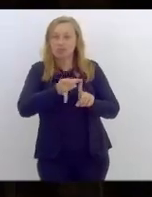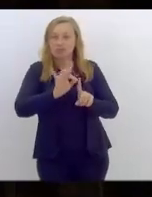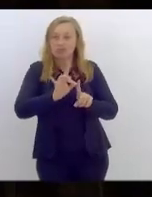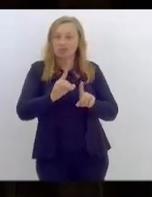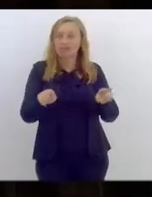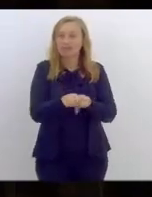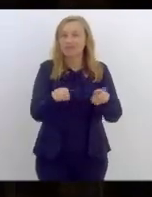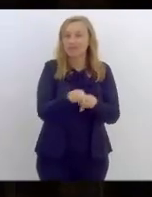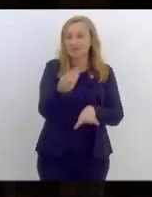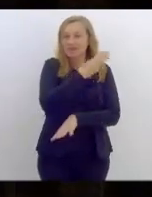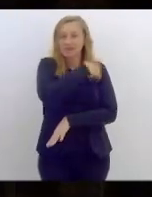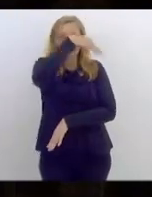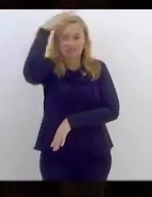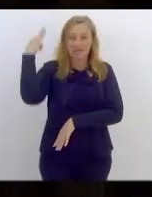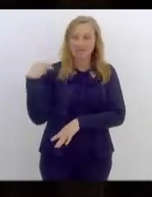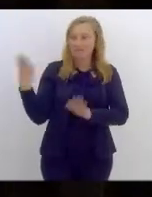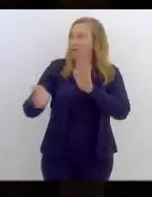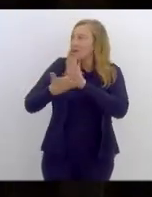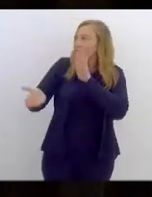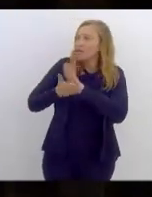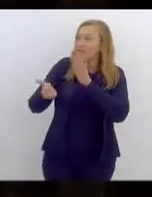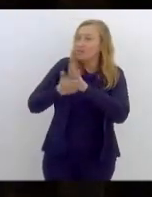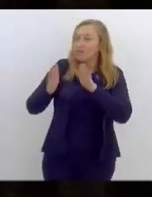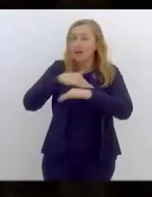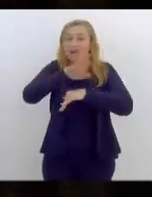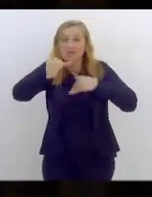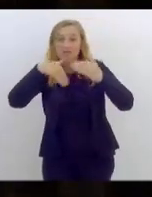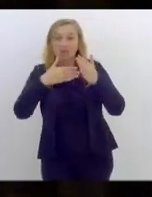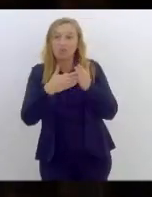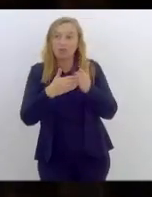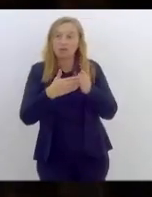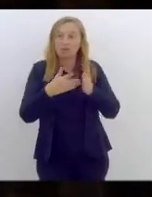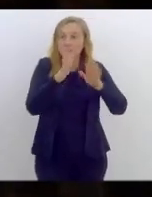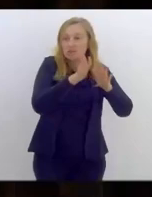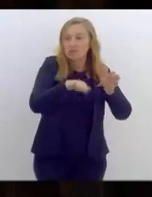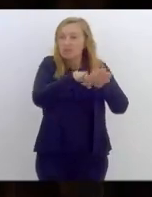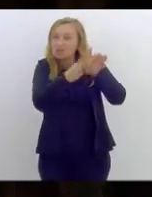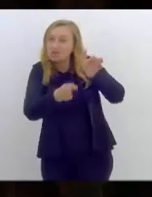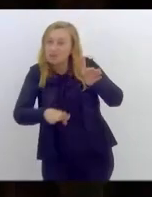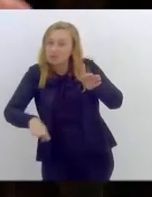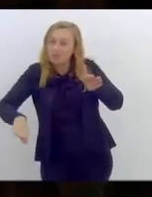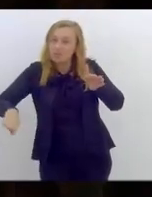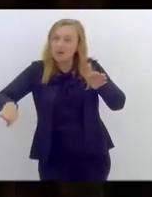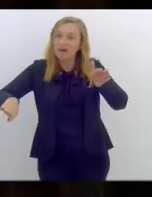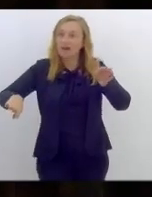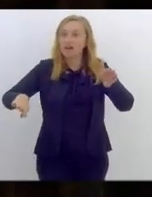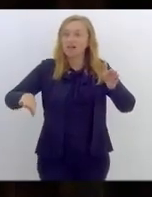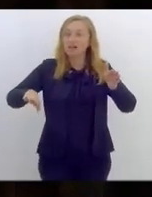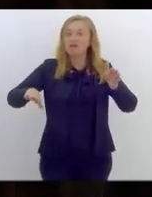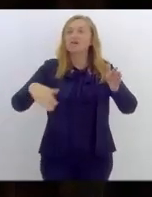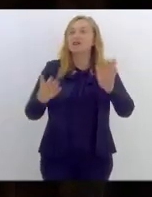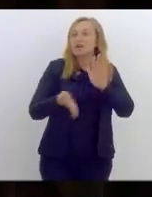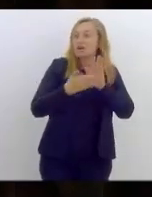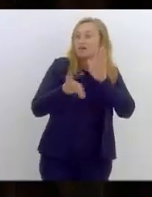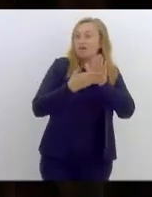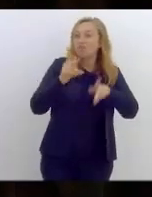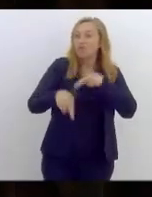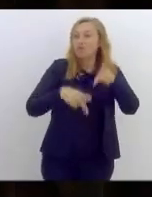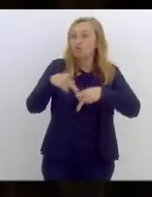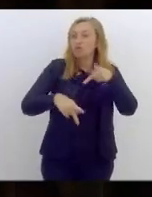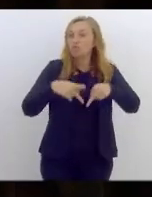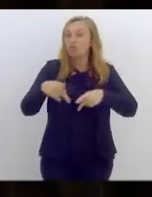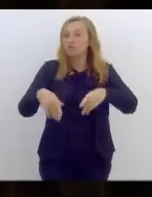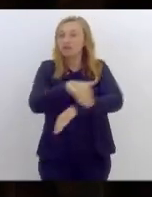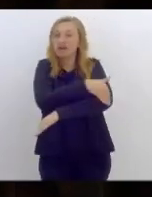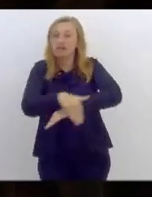Senhora também. Eu louvo o povo dos astros, da terra e do mar também. Eu louvo o povo da rua e as almas de